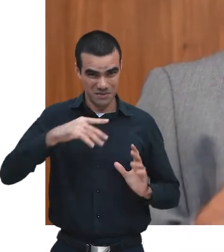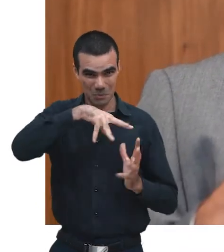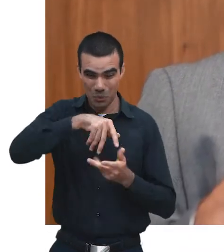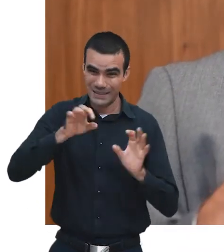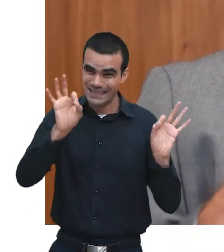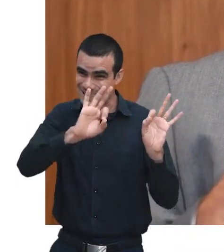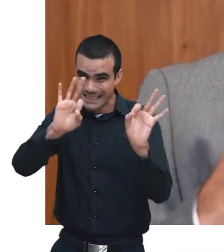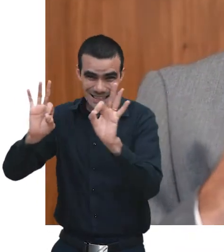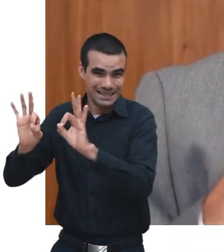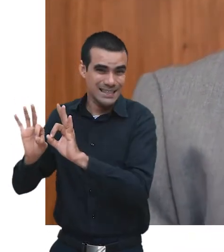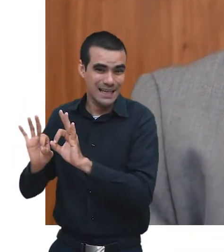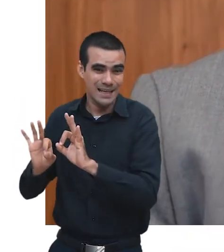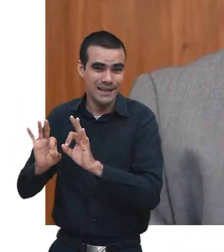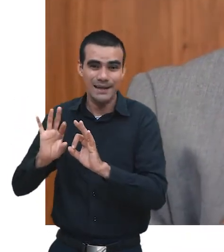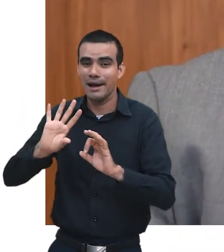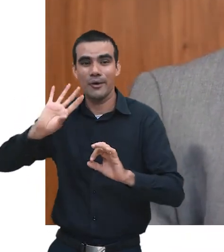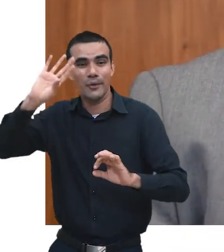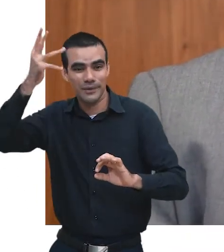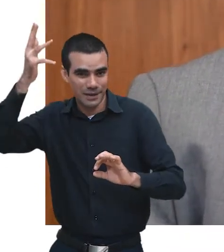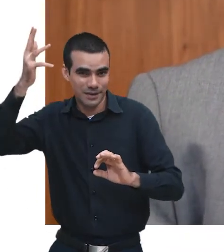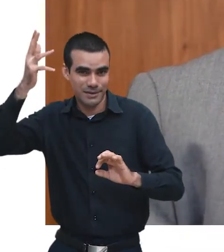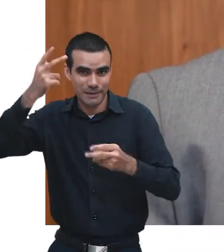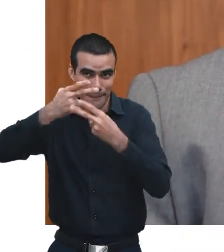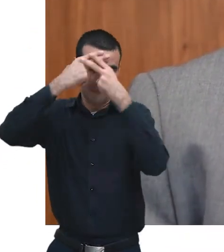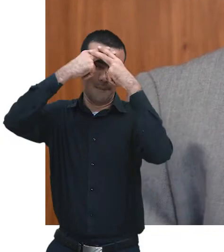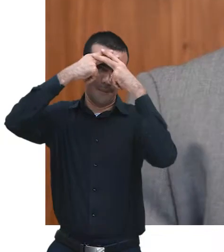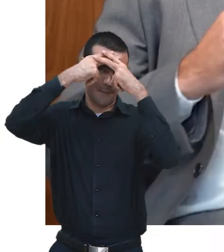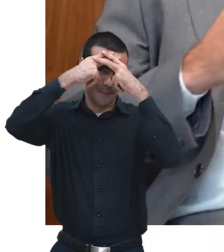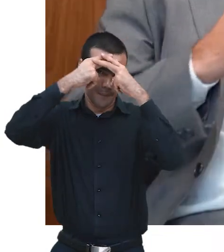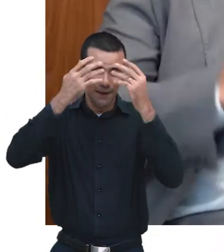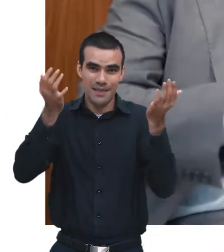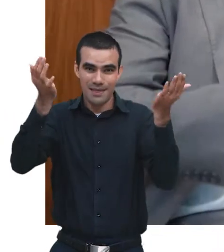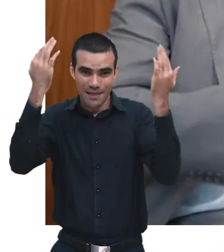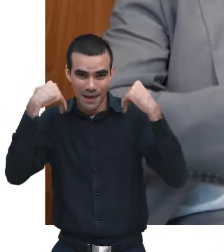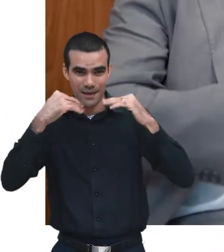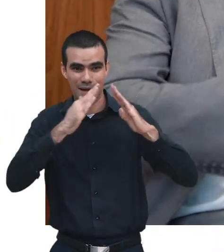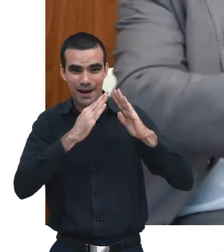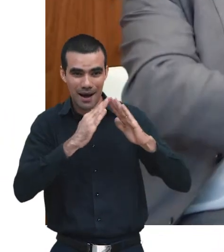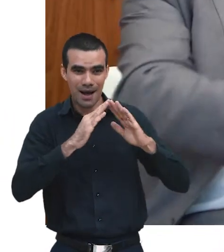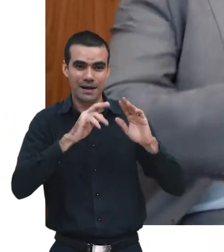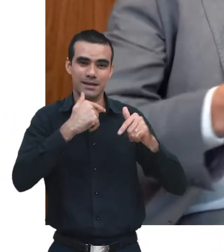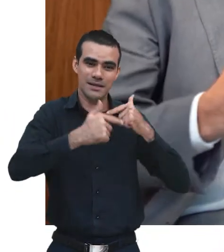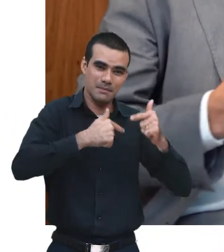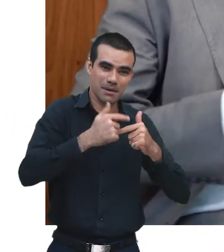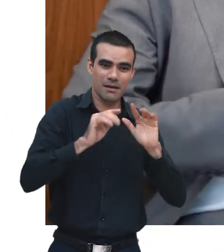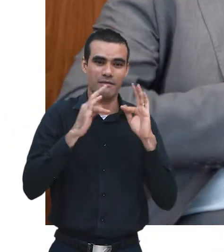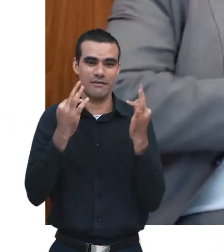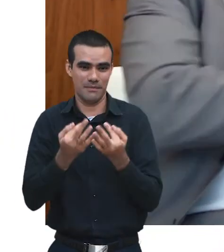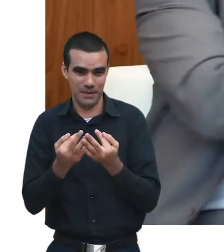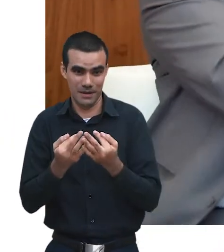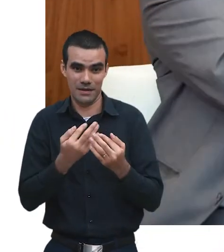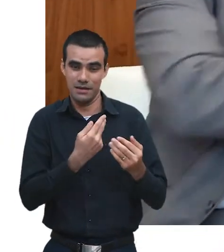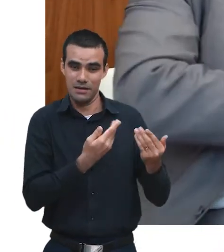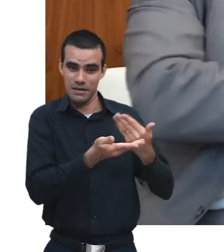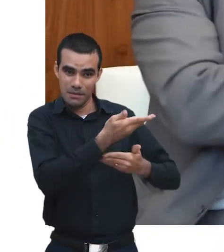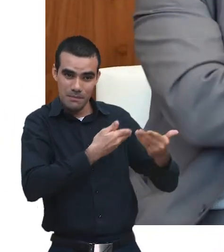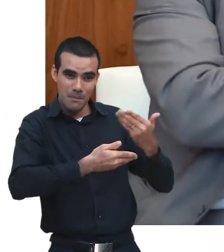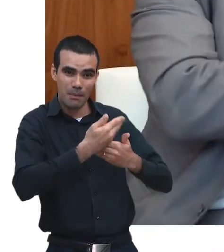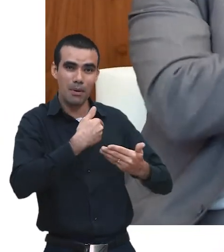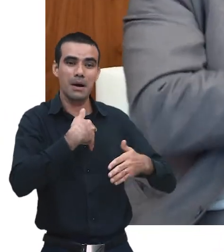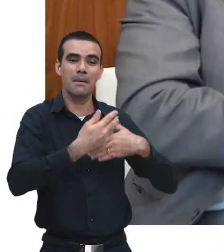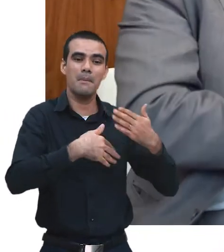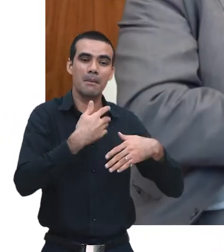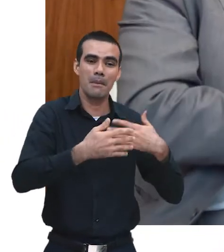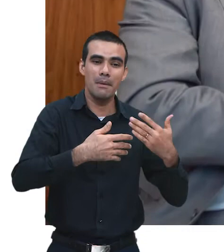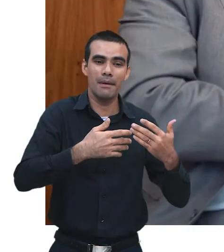humano no planeta que não tenha essa circunstância. Dentro de casa, no trabalho, na sociedade. De